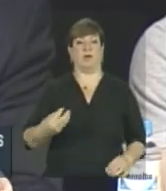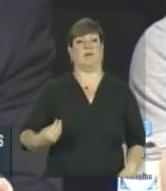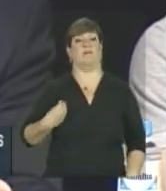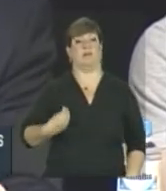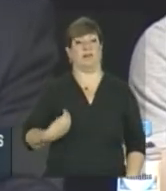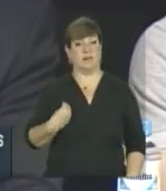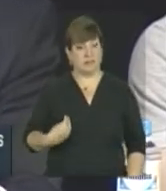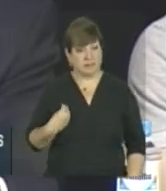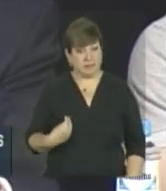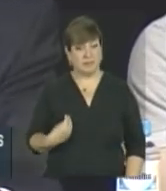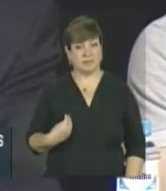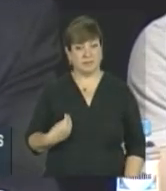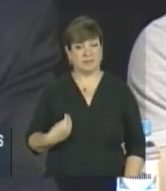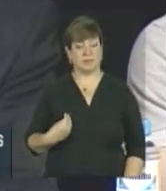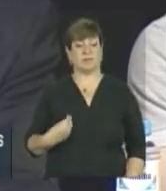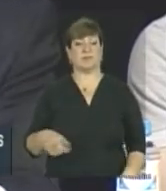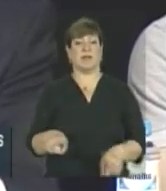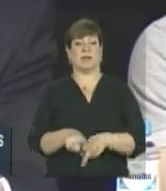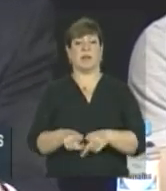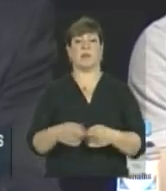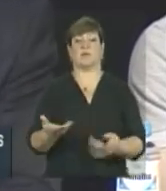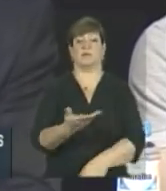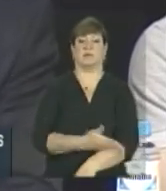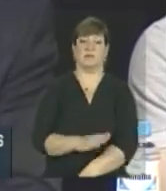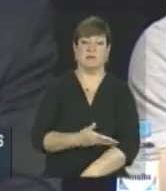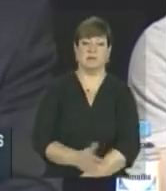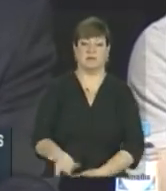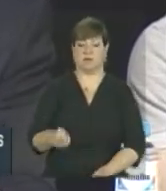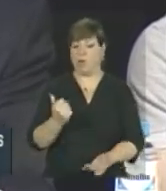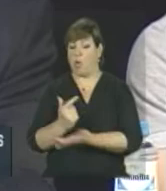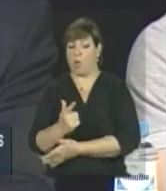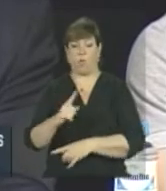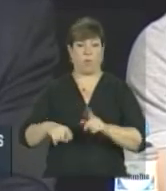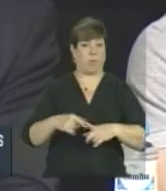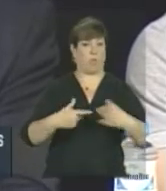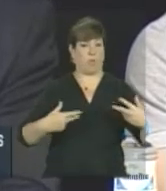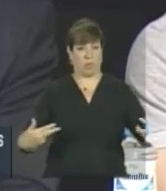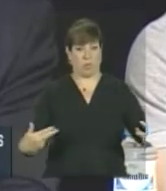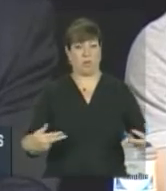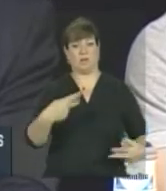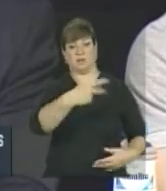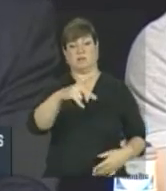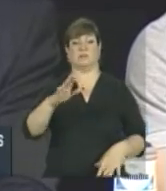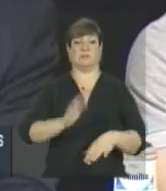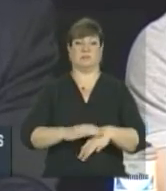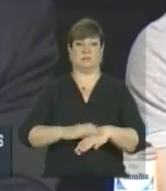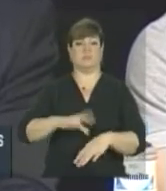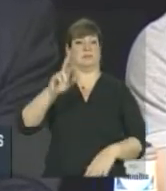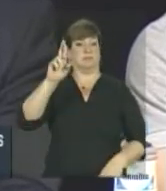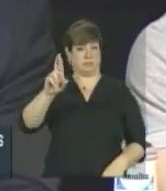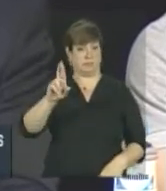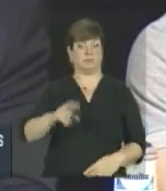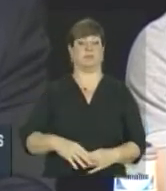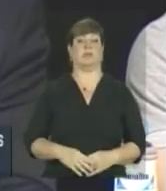sobrevivência, né, ou um treinamento, um equipamento, uma flexibilidade que o próprio atleta tem. E nós fizemos